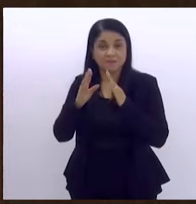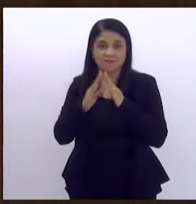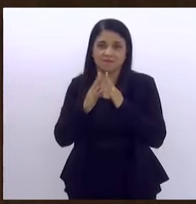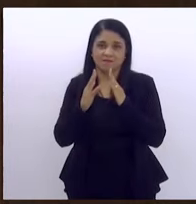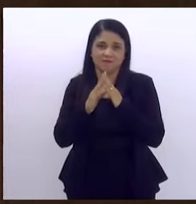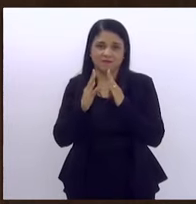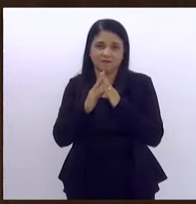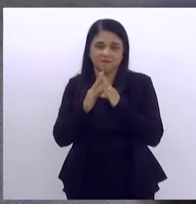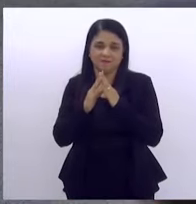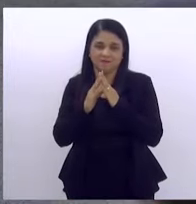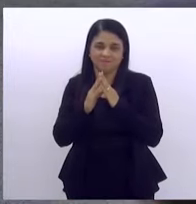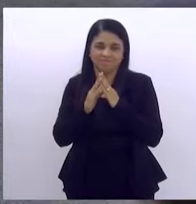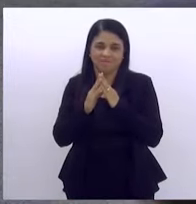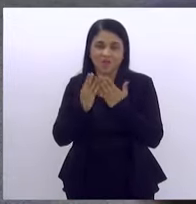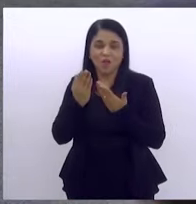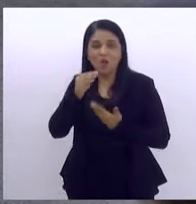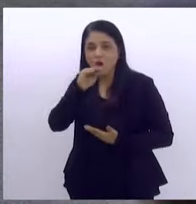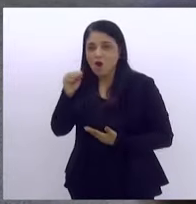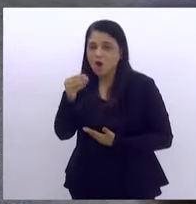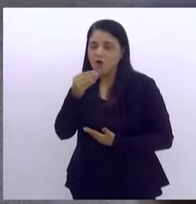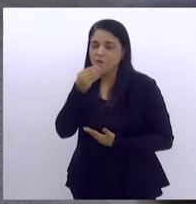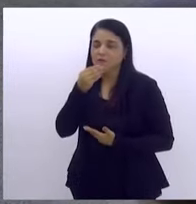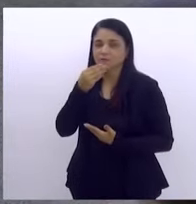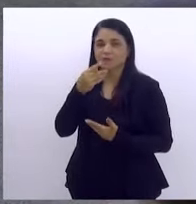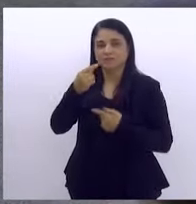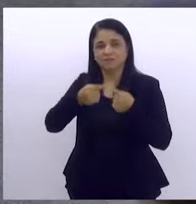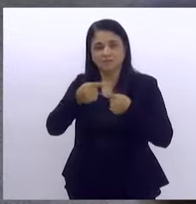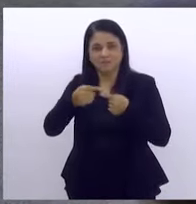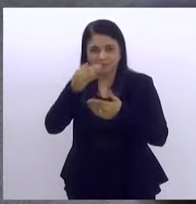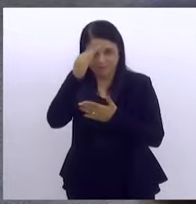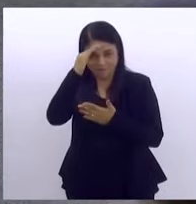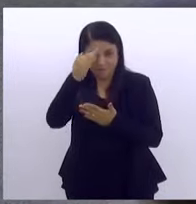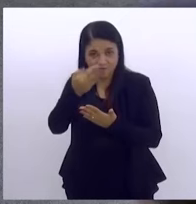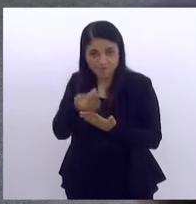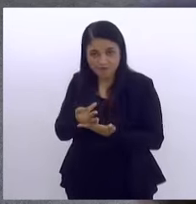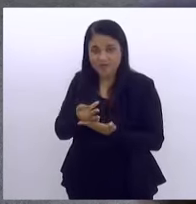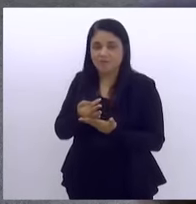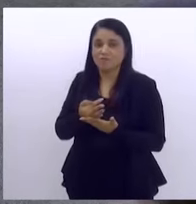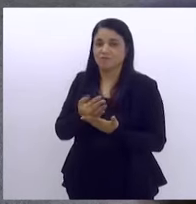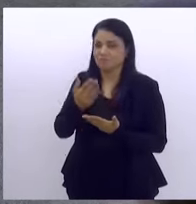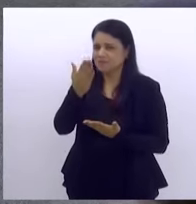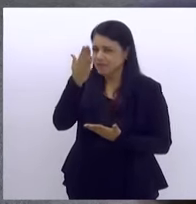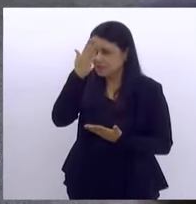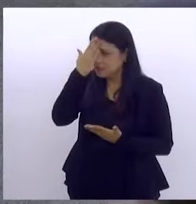tínhamos a chance de debater fé com muita sabedoria e